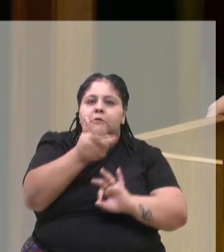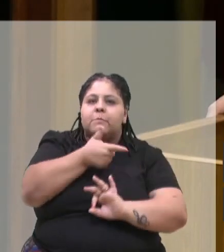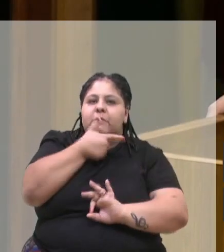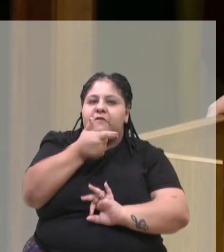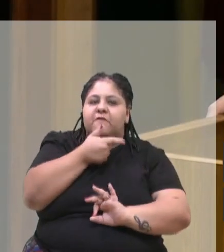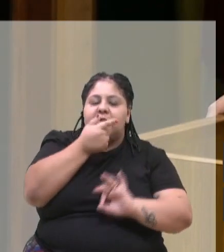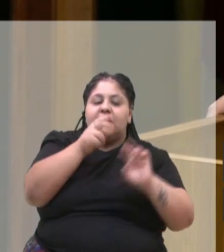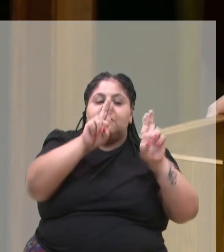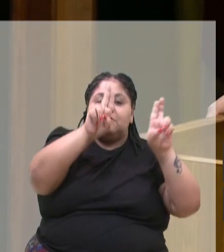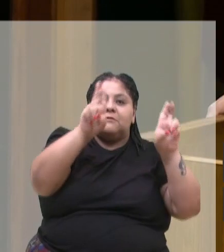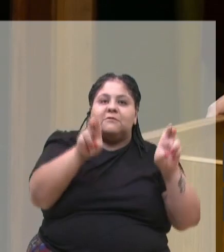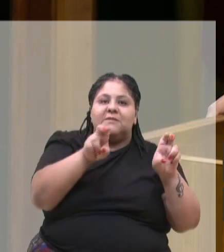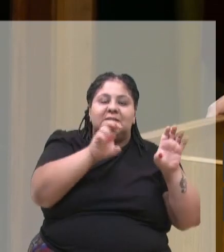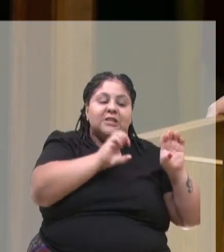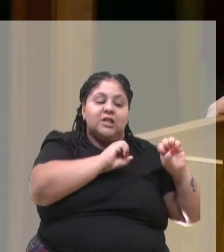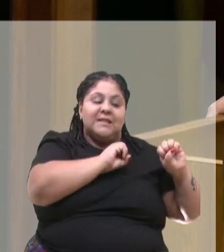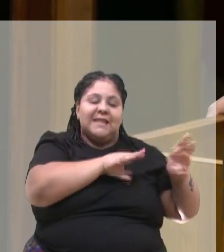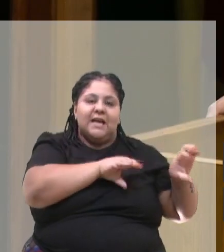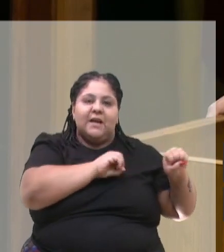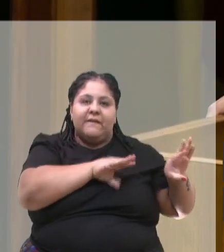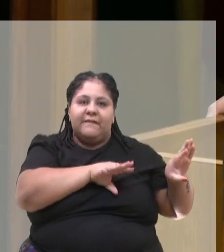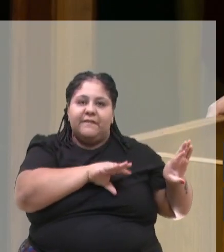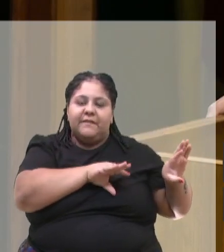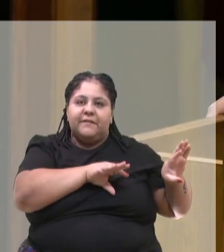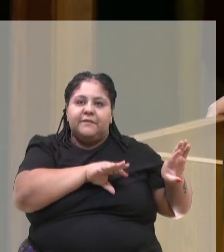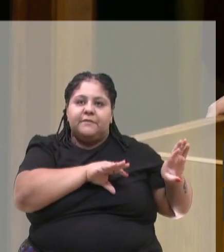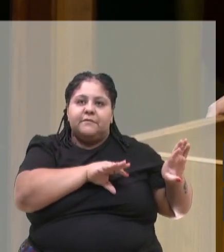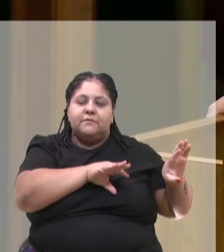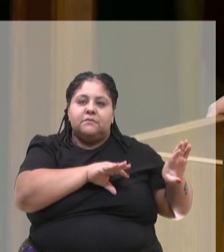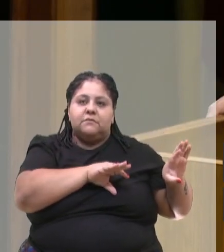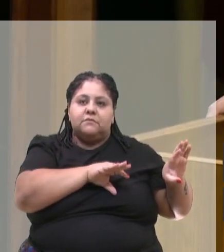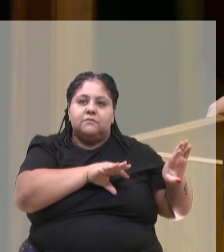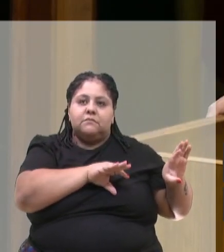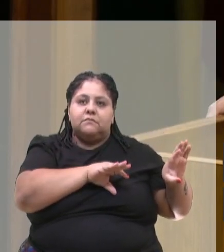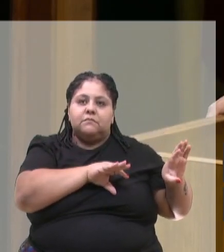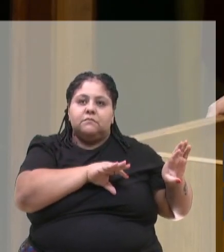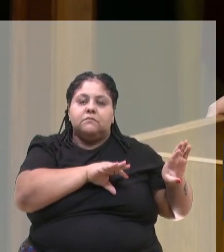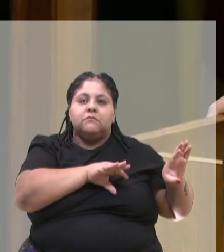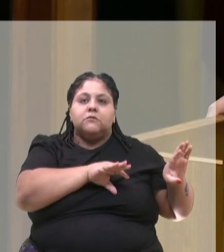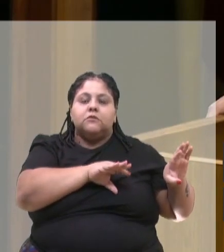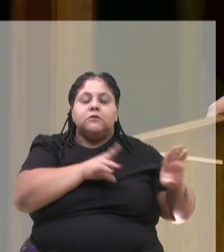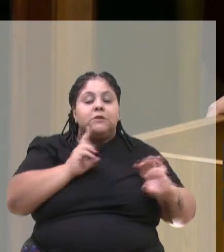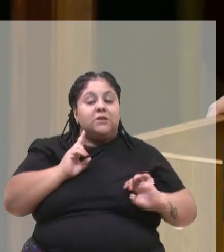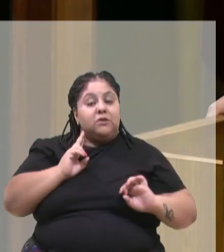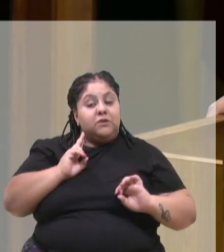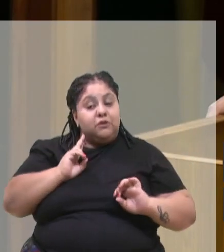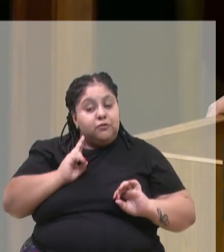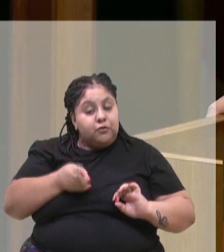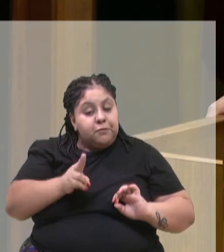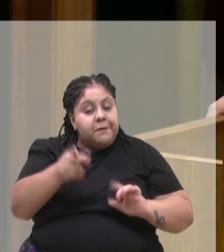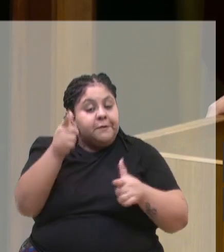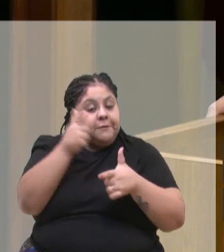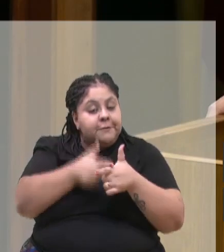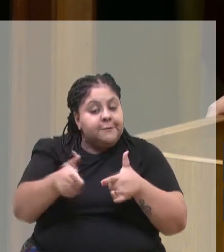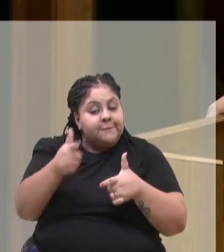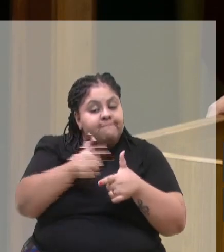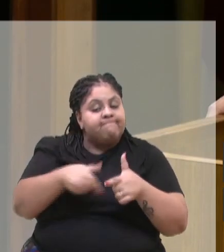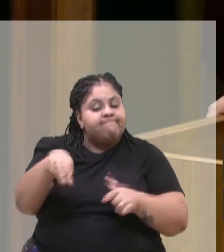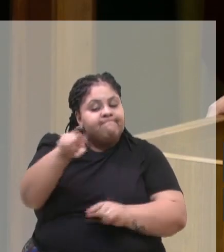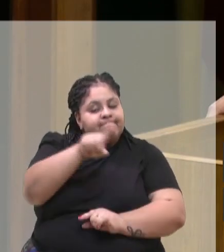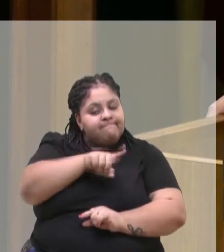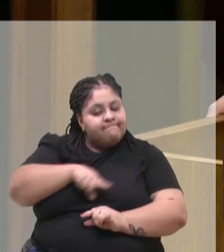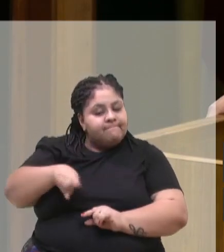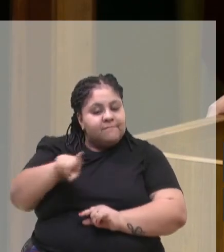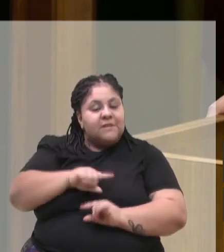tema da educação, dados os mesmos problemas que nós nos deparamos